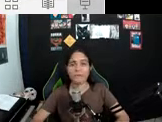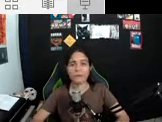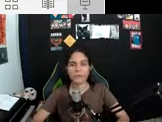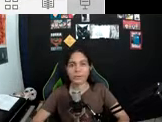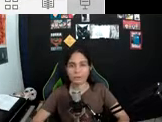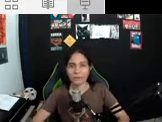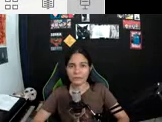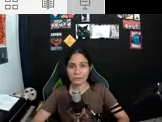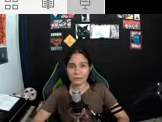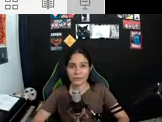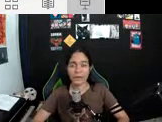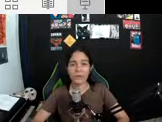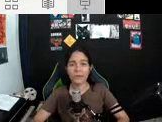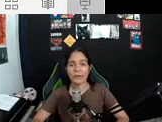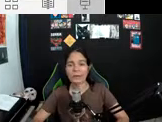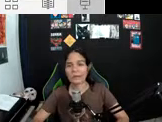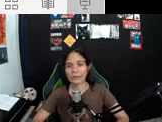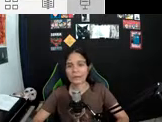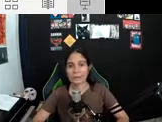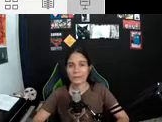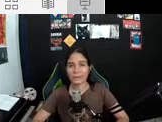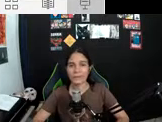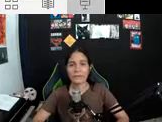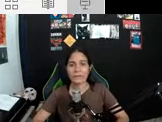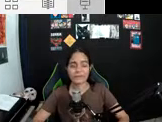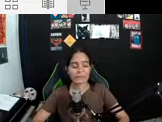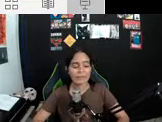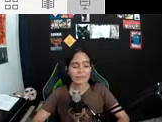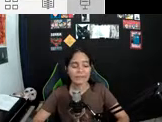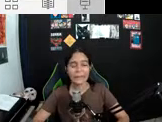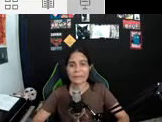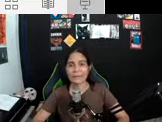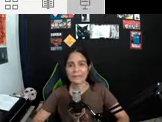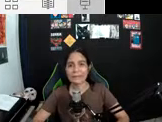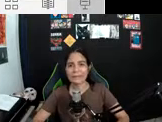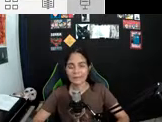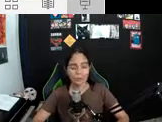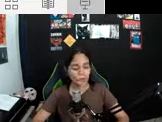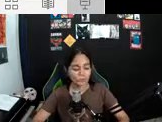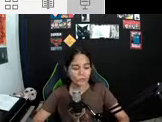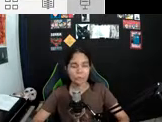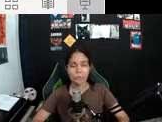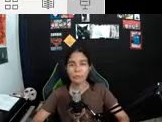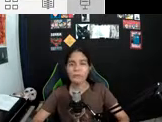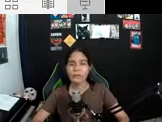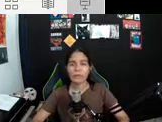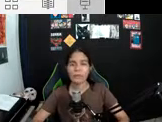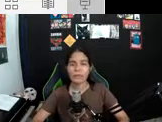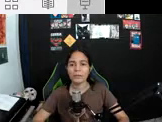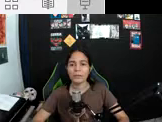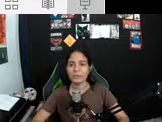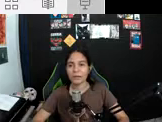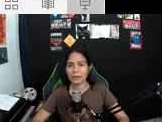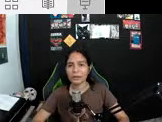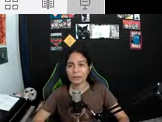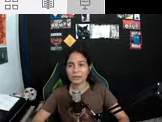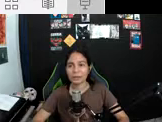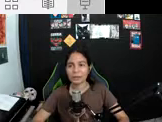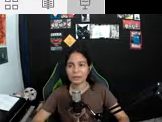mais leves, como a punição verbal, até aquelas mais graves, que seria a cassação do diploma, né, do